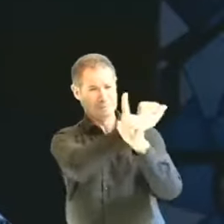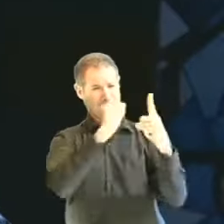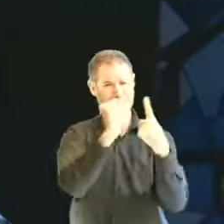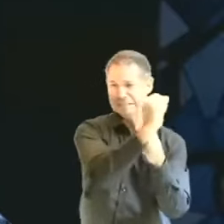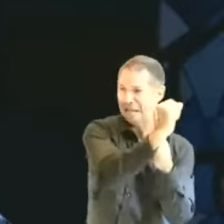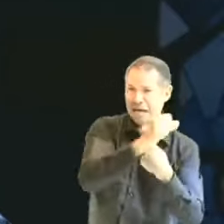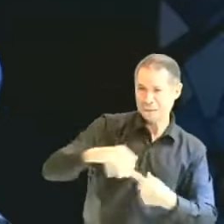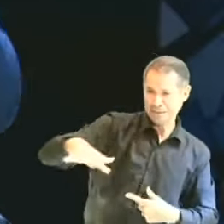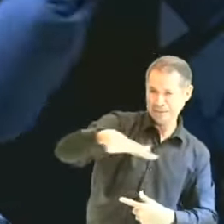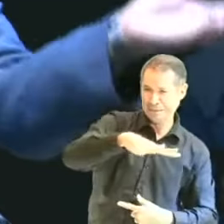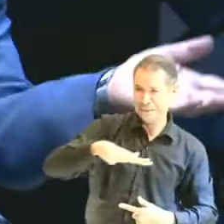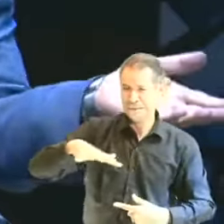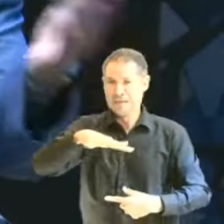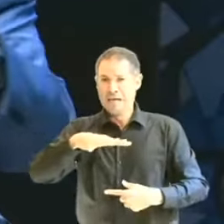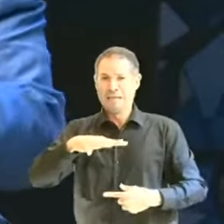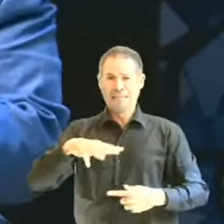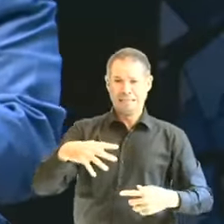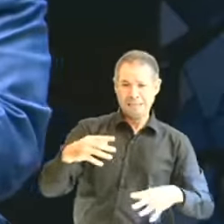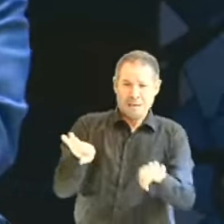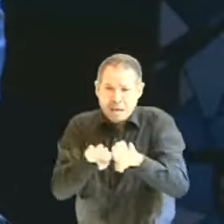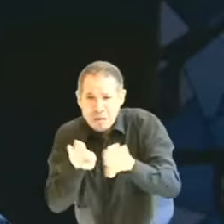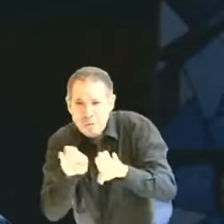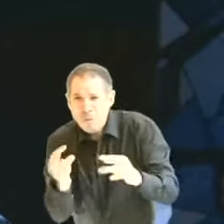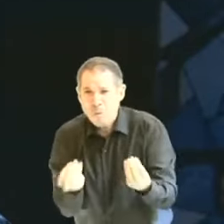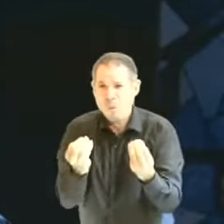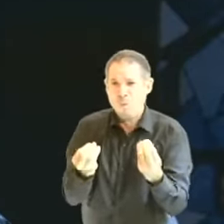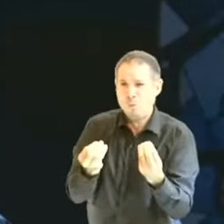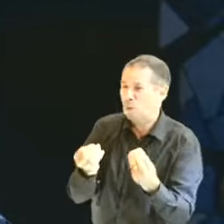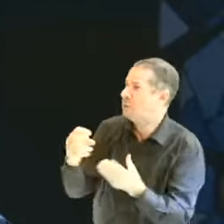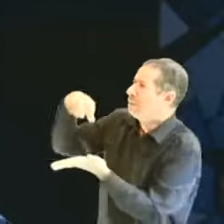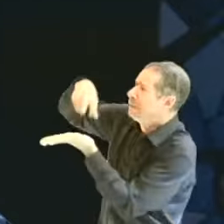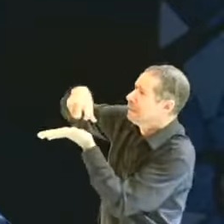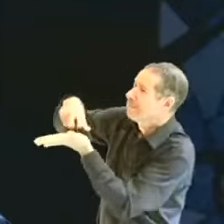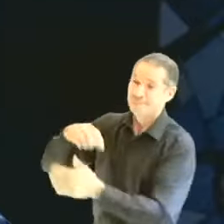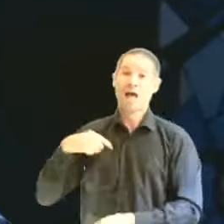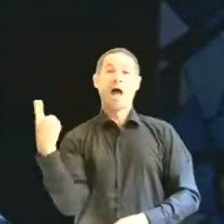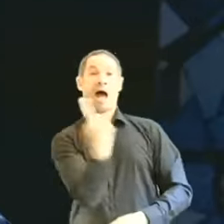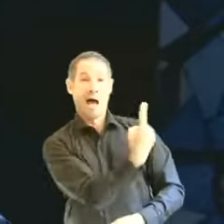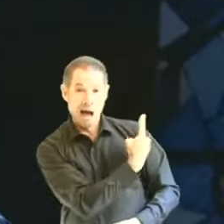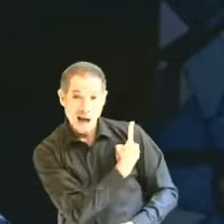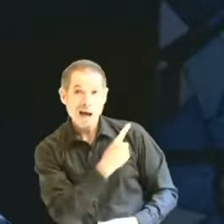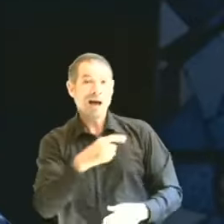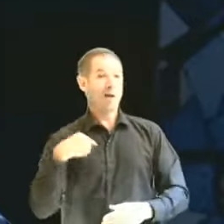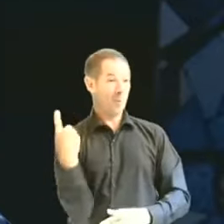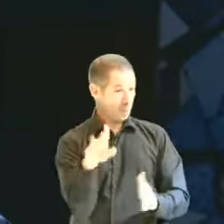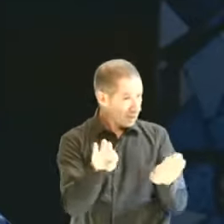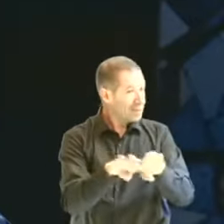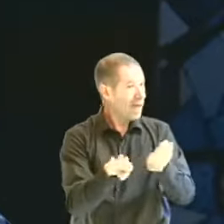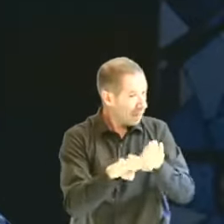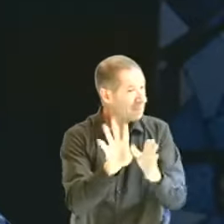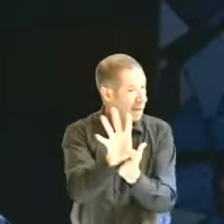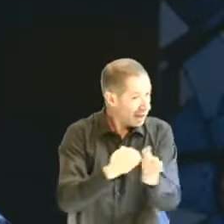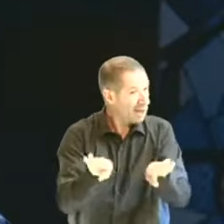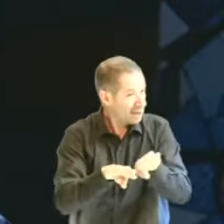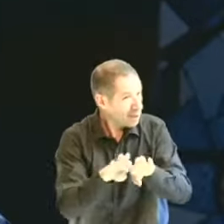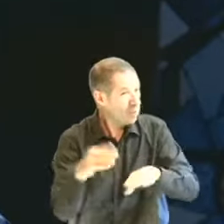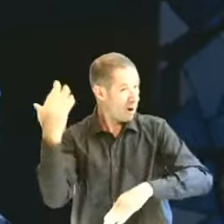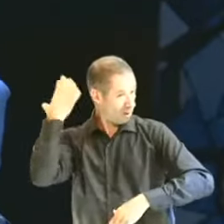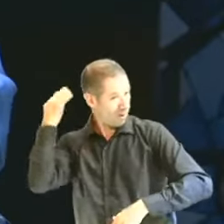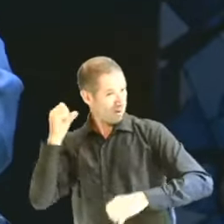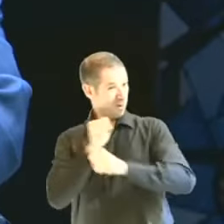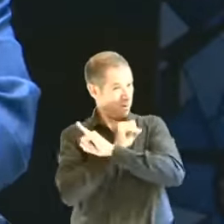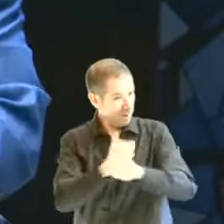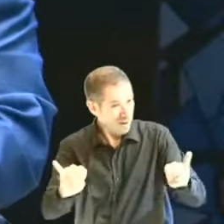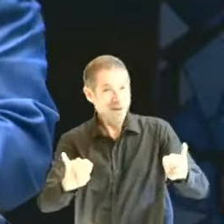Essa sociedade está desse jeito, daquele. Eu acho que você já orou assim também, e eu também, né? Aquela coisa toda, como é que